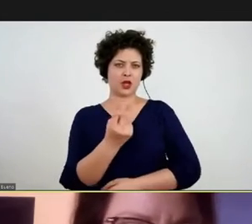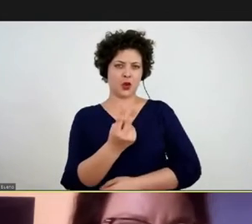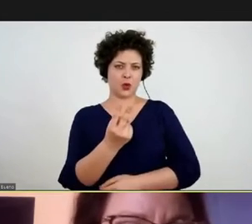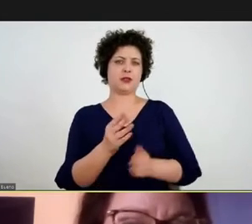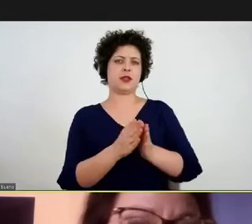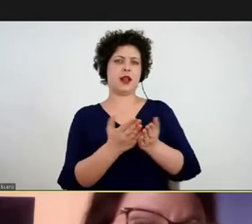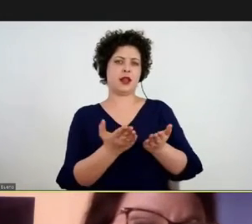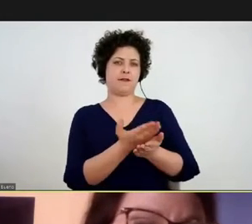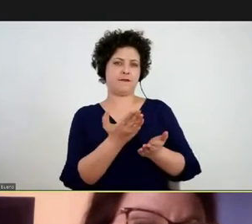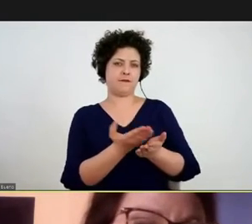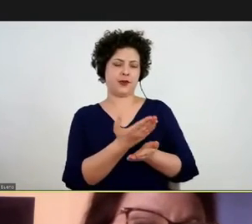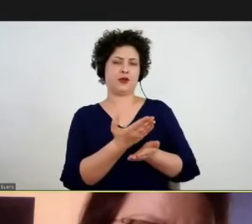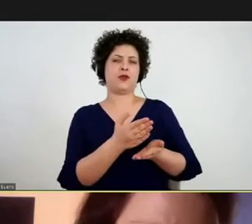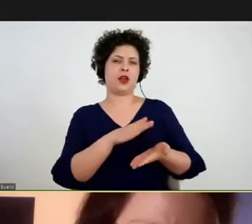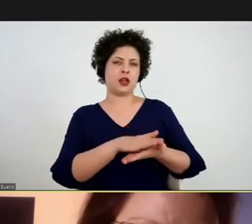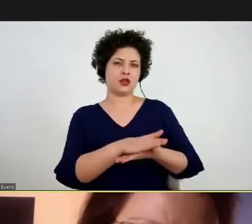um livro